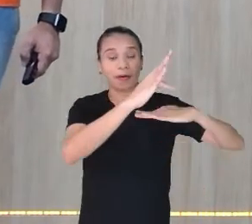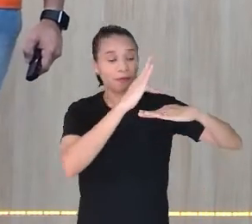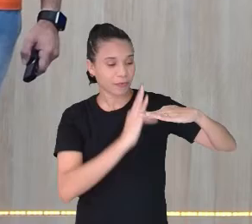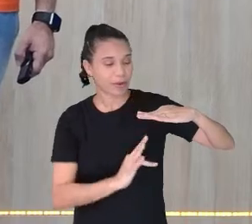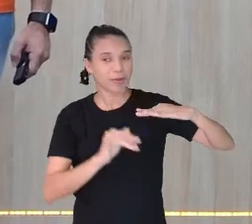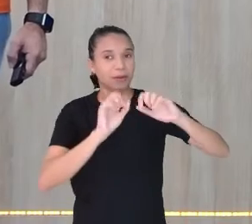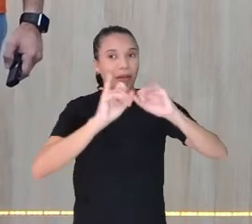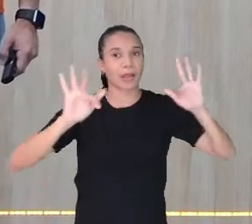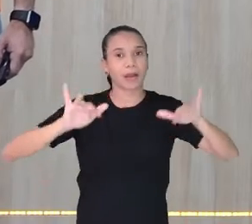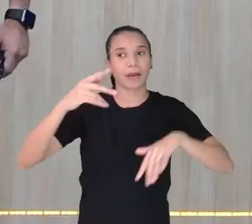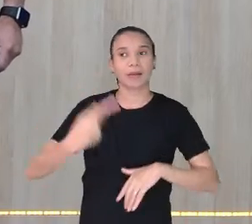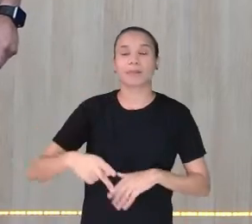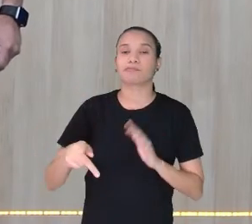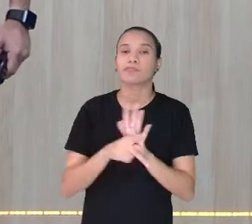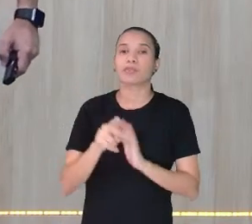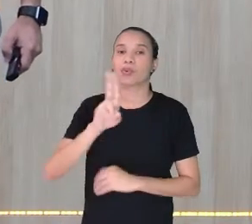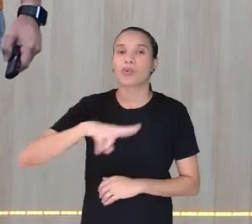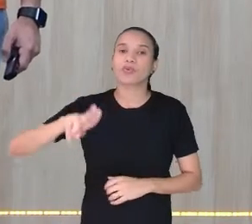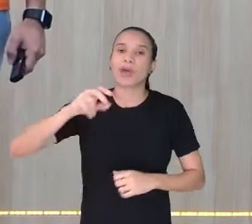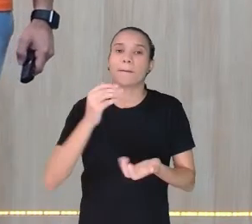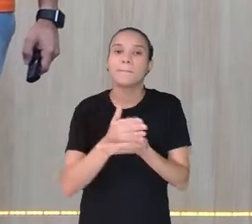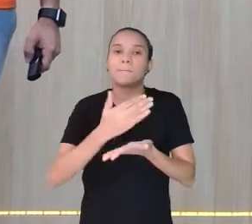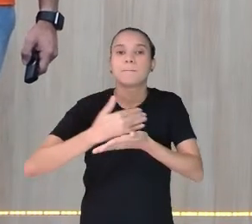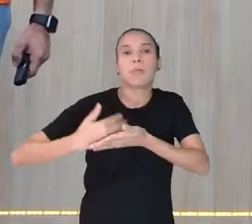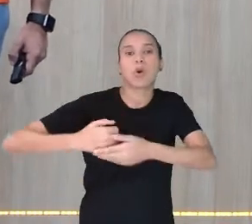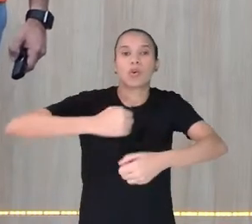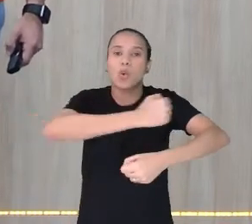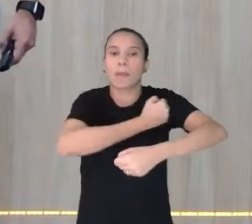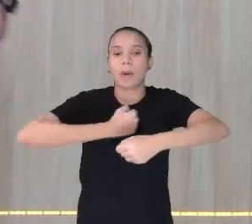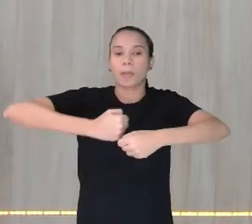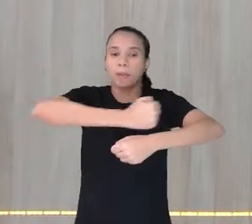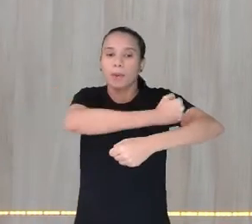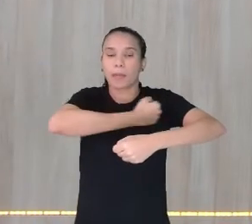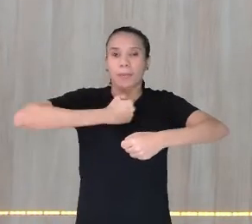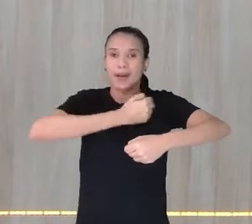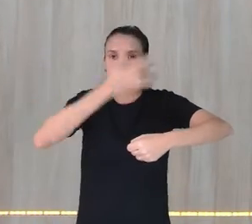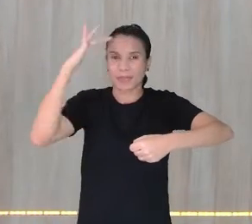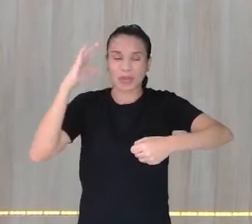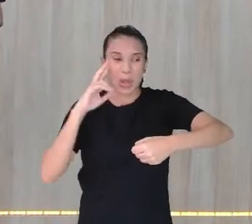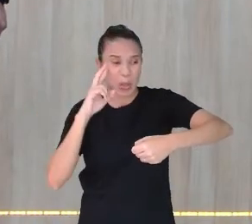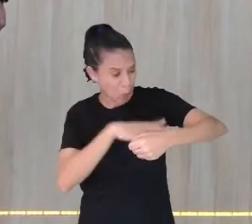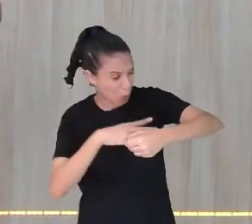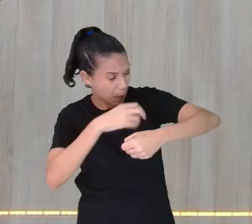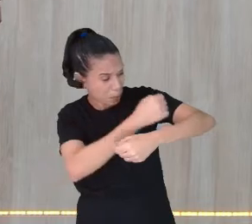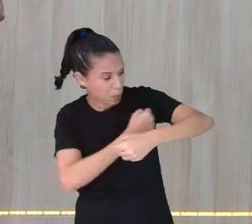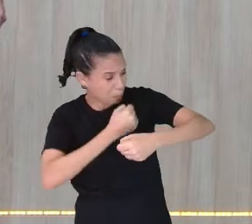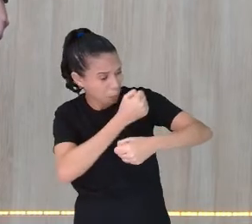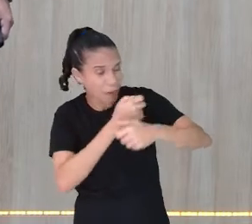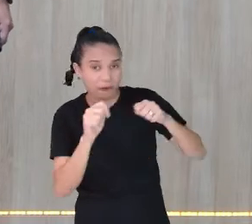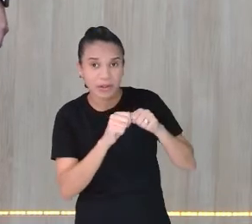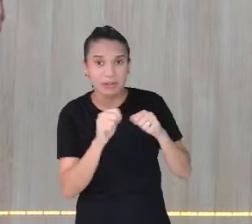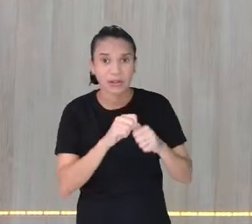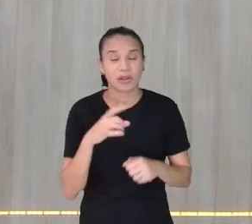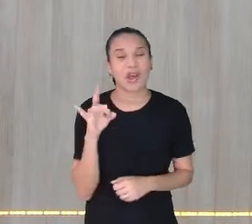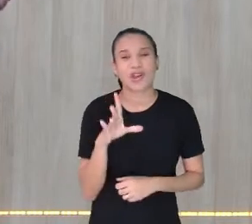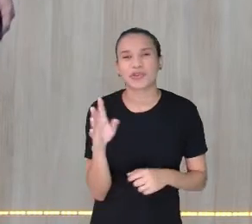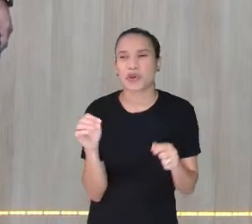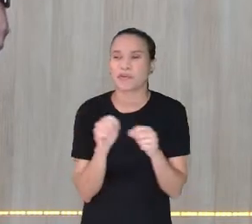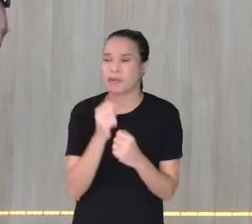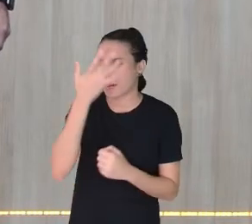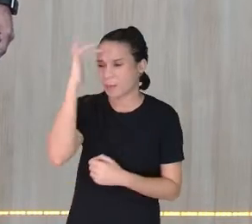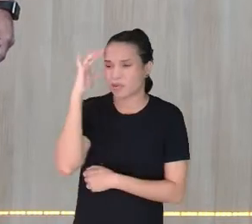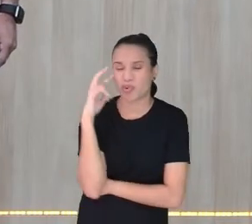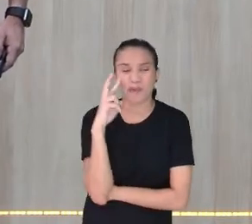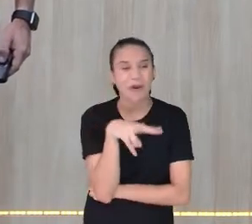fração é em receita de bolo, por exemplo. Mas ninguém olha para uma receita para fazer, só se você